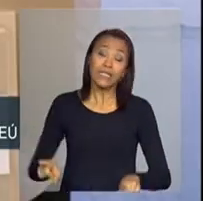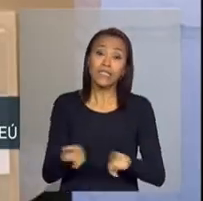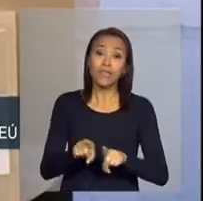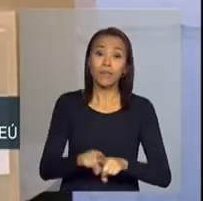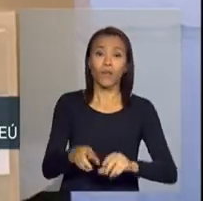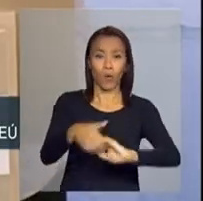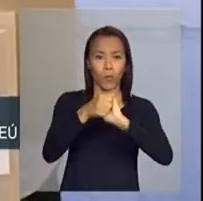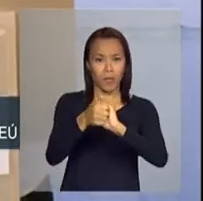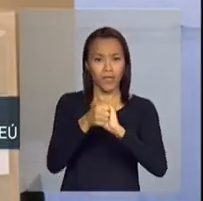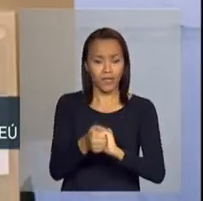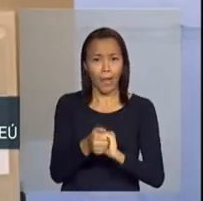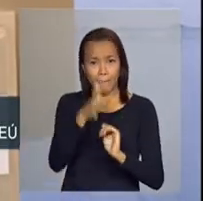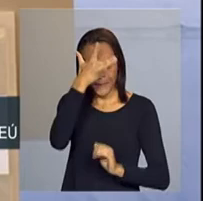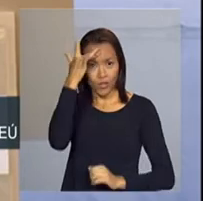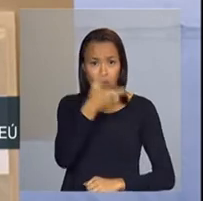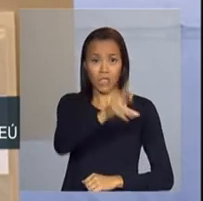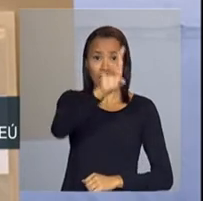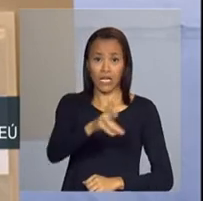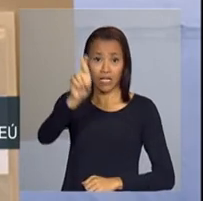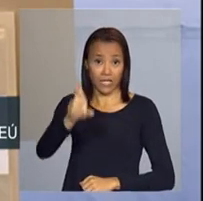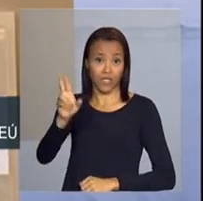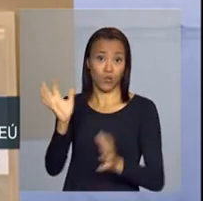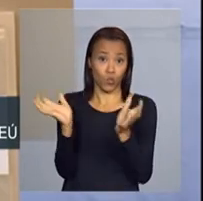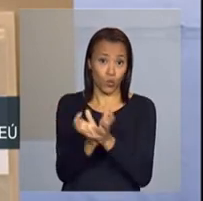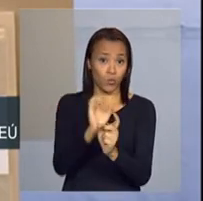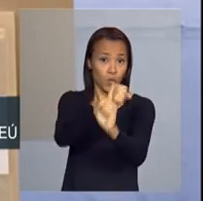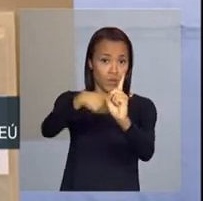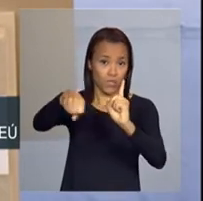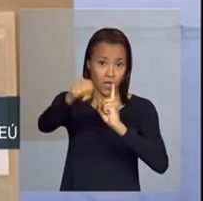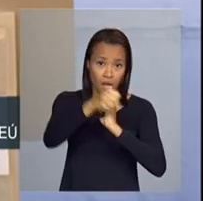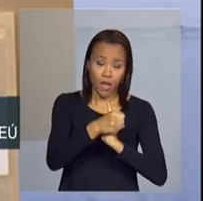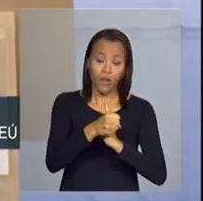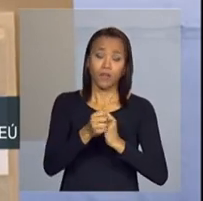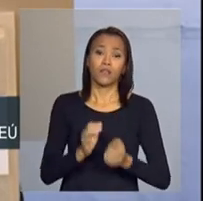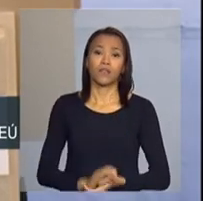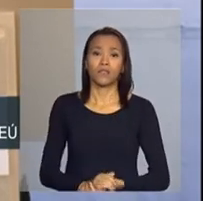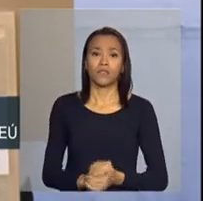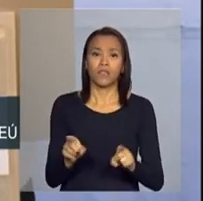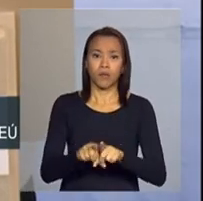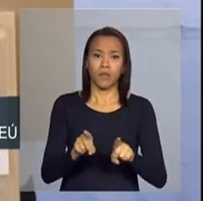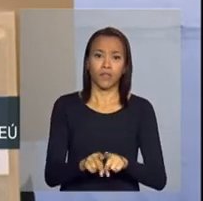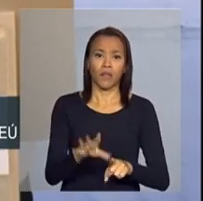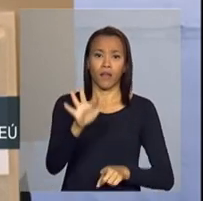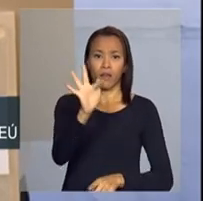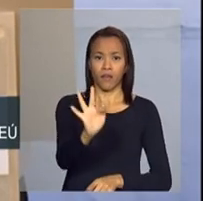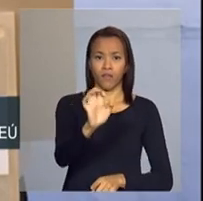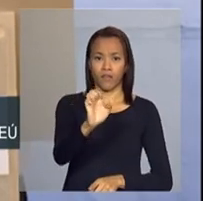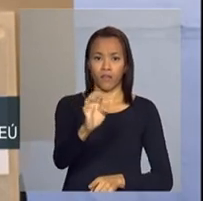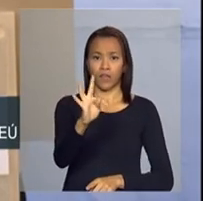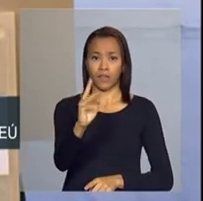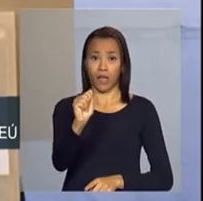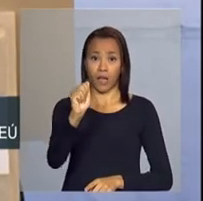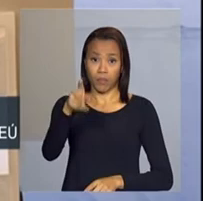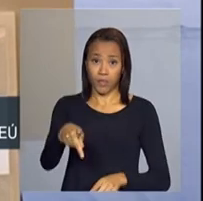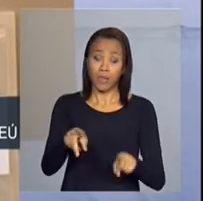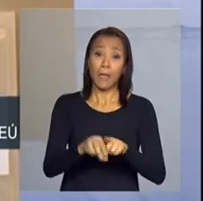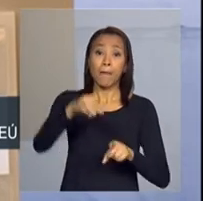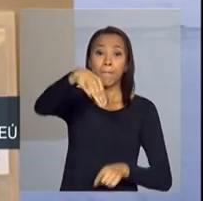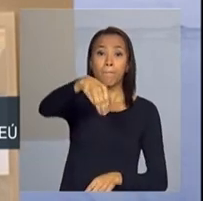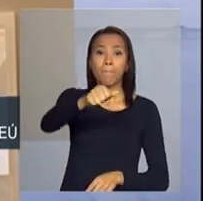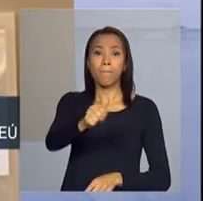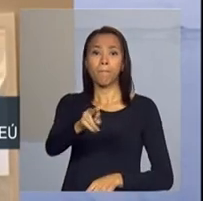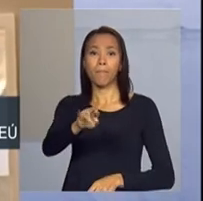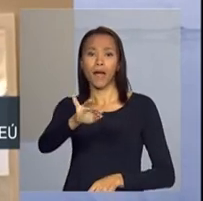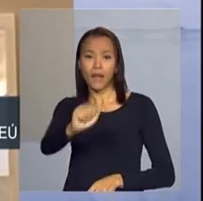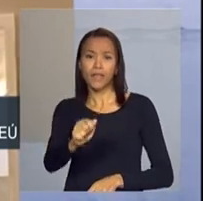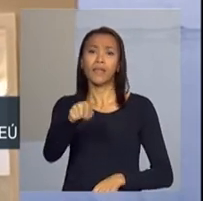cumprimentar dos movimentos sociais o Doriel Barros, presidente estadual da FETAP, a Maria Aparecida Pereira da